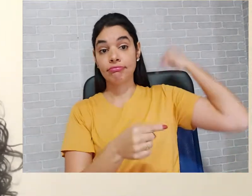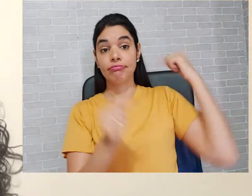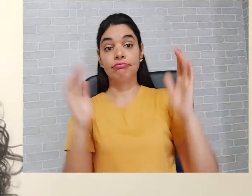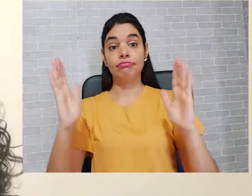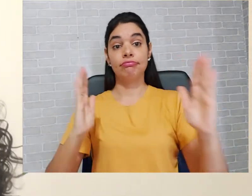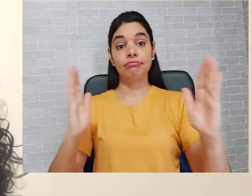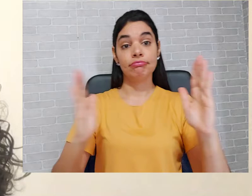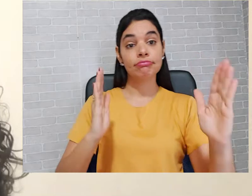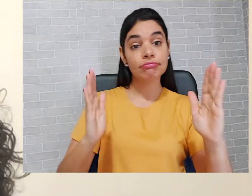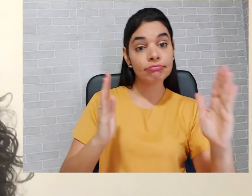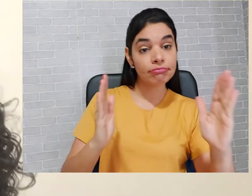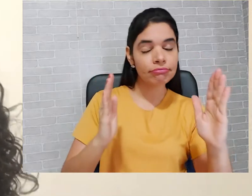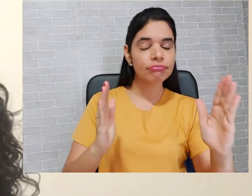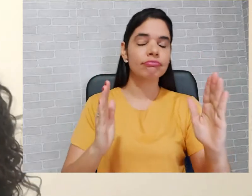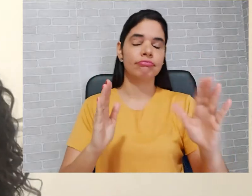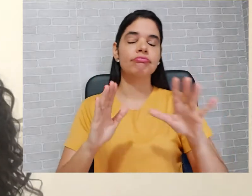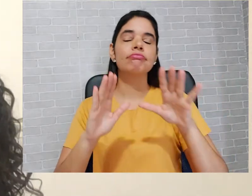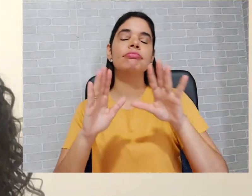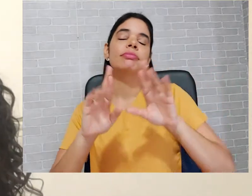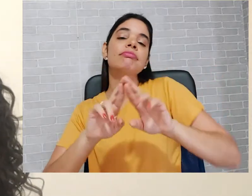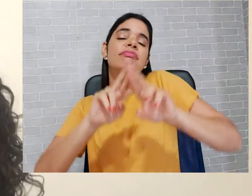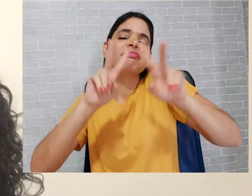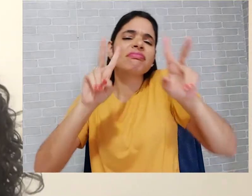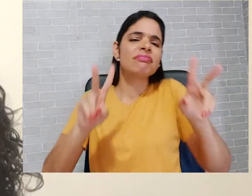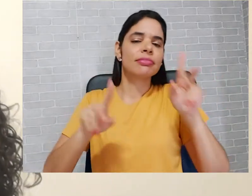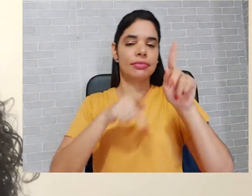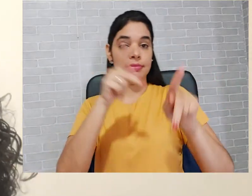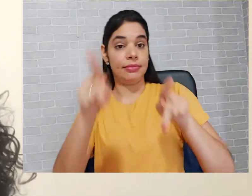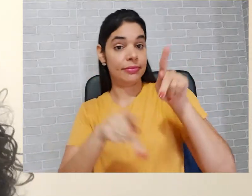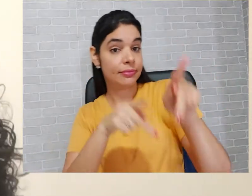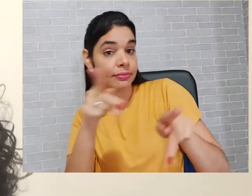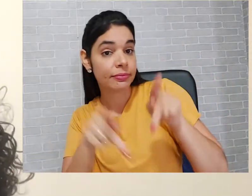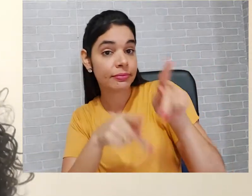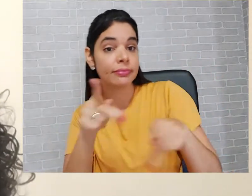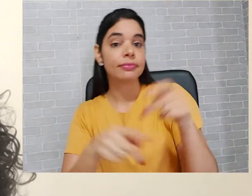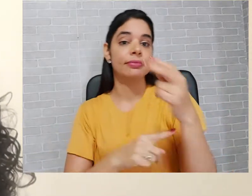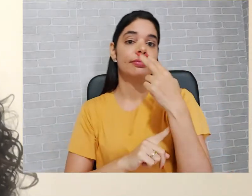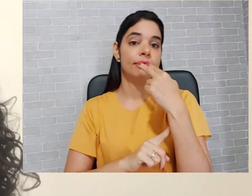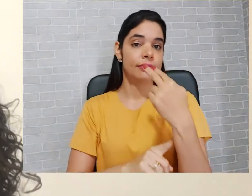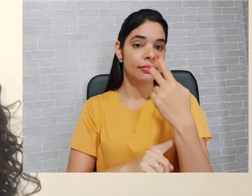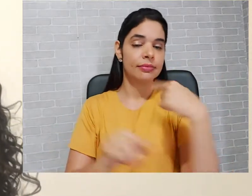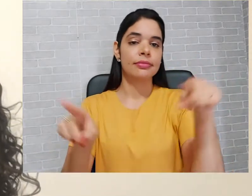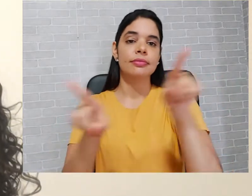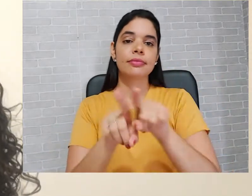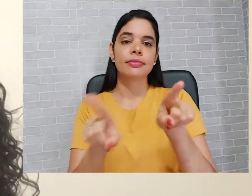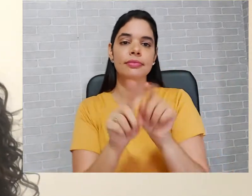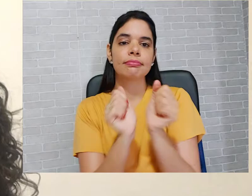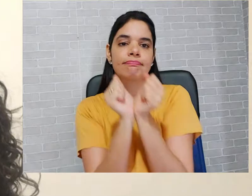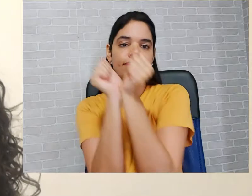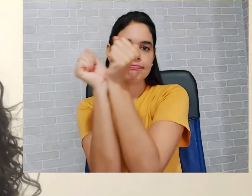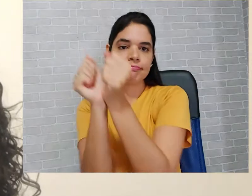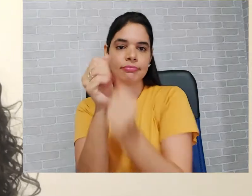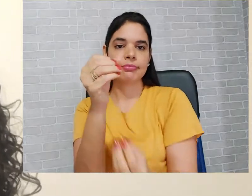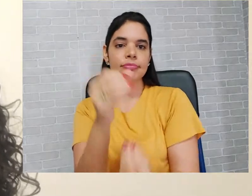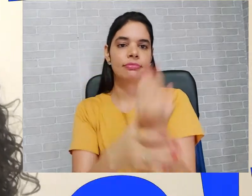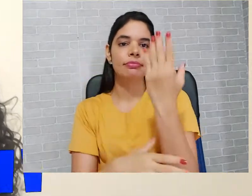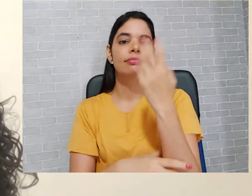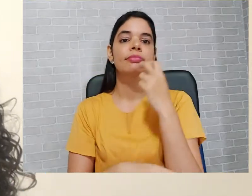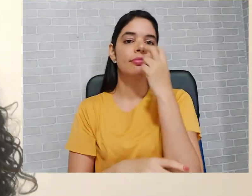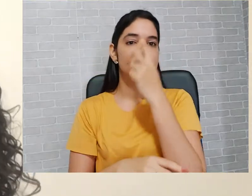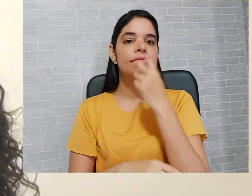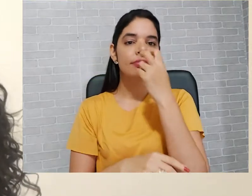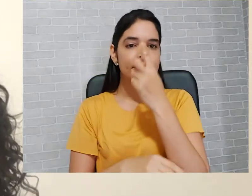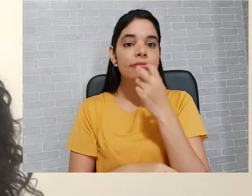colonial. E é do contato entre diferentes povos e línguas no tráfico negreiro que nasce o